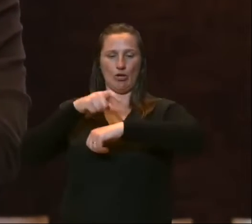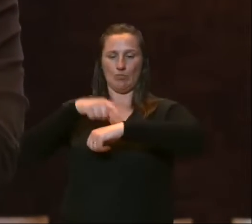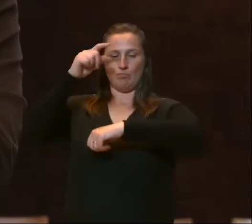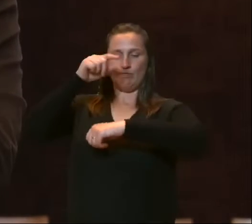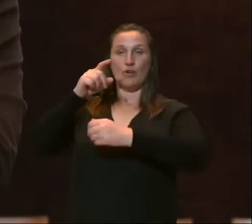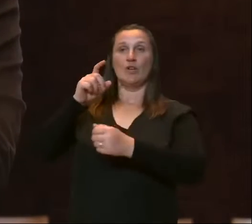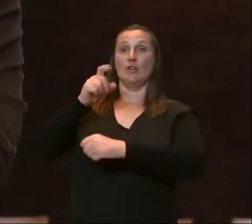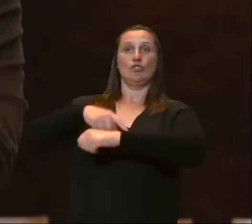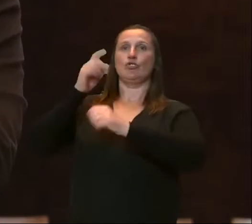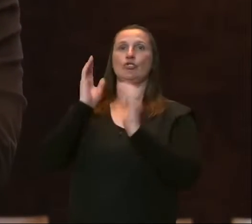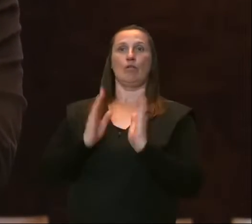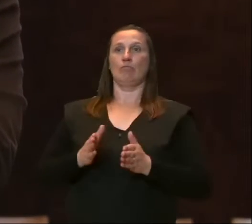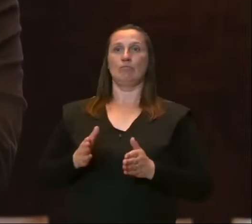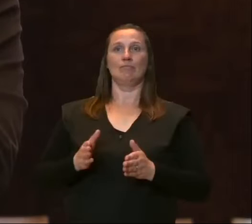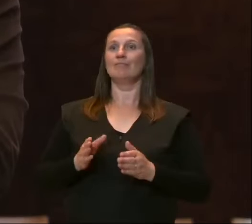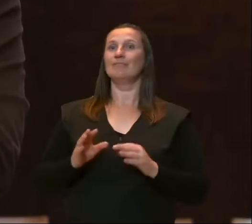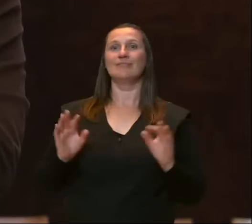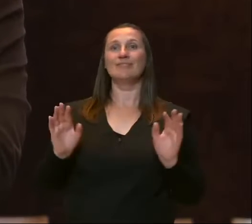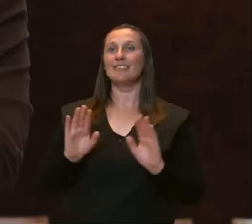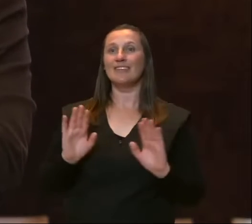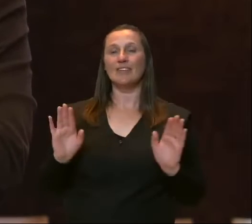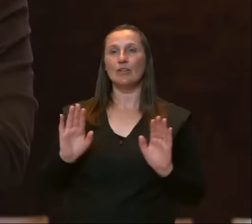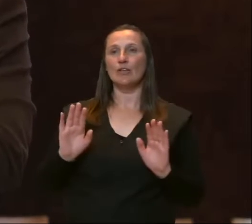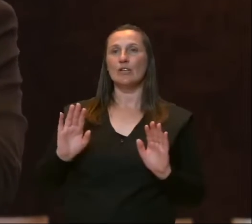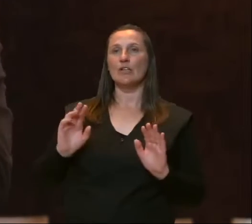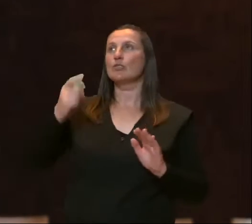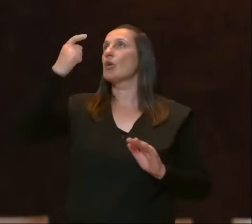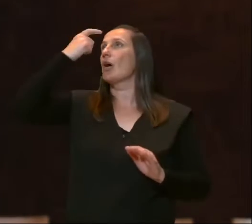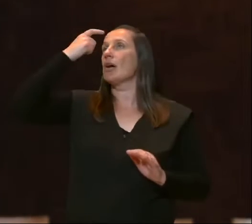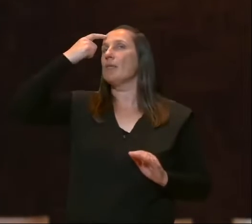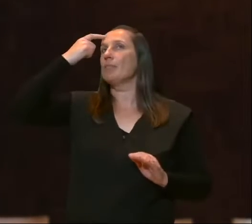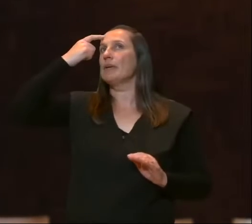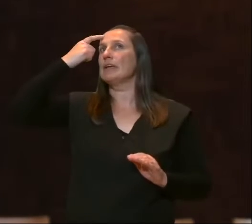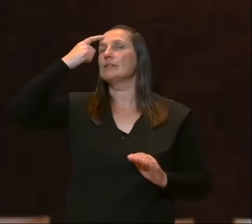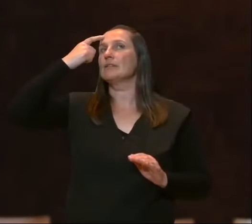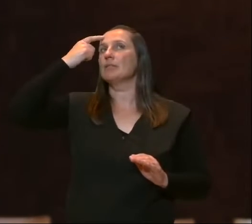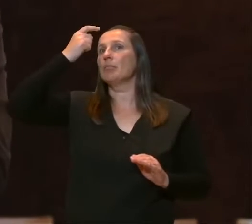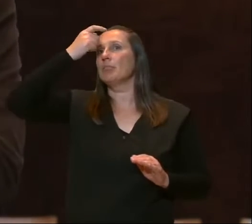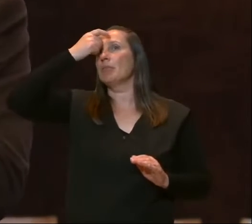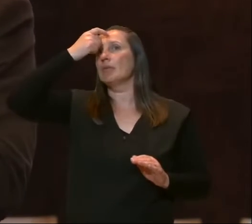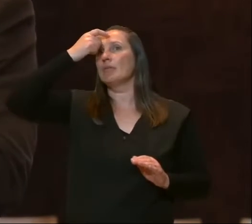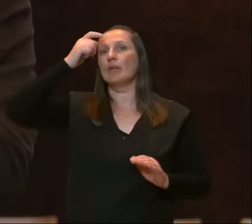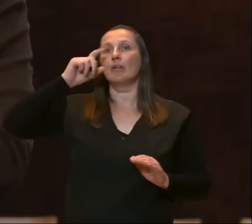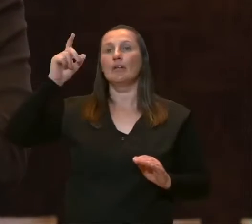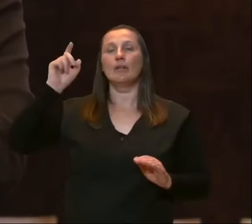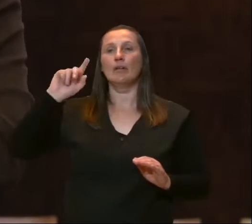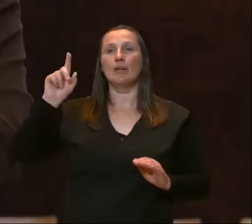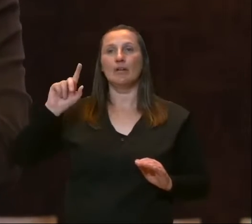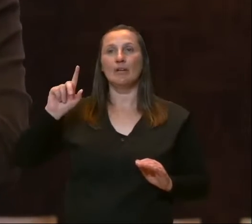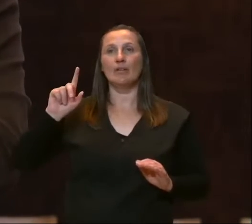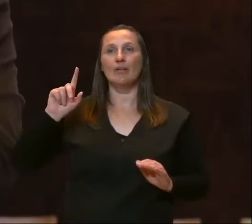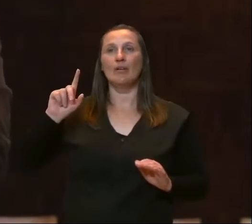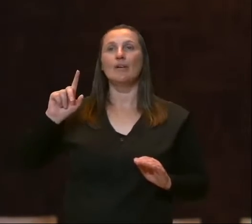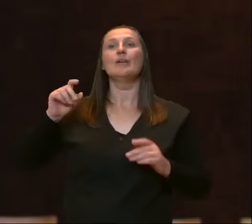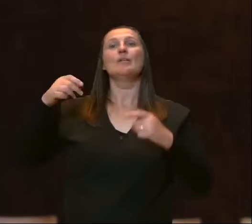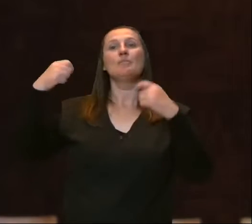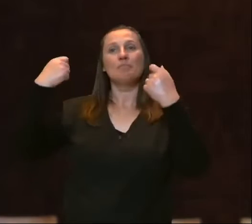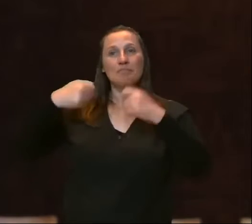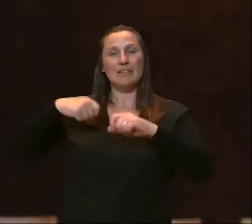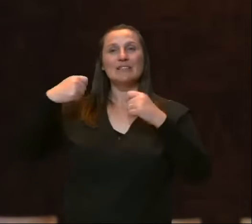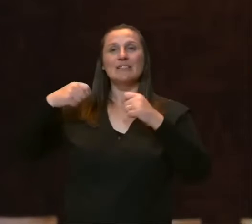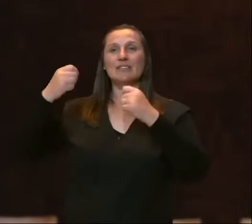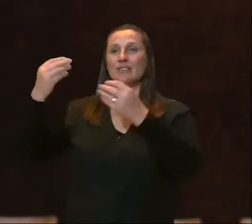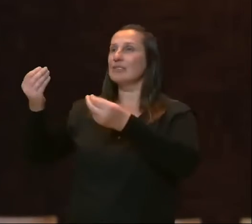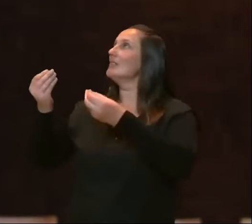Fé não é uma certeza da minha cabeça. Eu me lanço e vai acontecer. Não é assim. Tem que